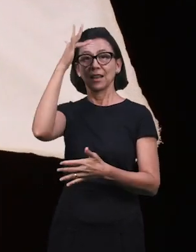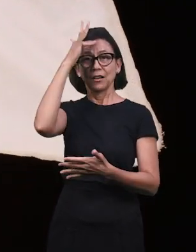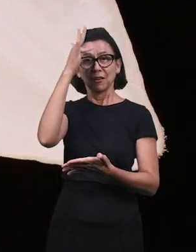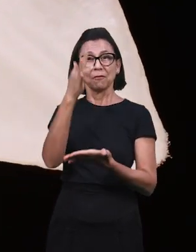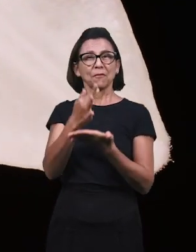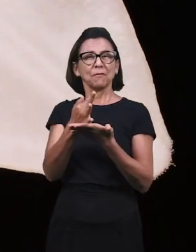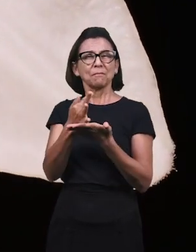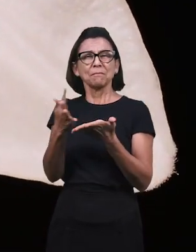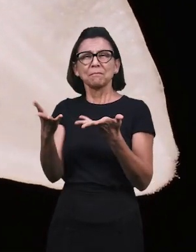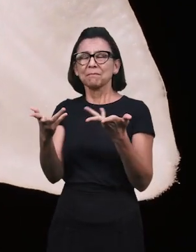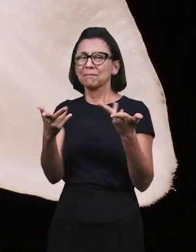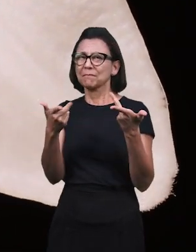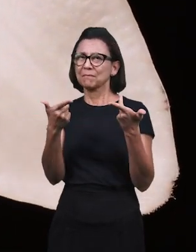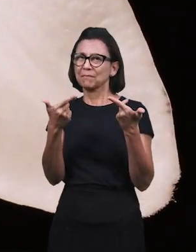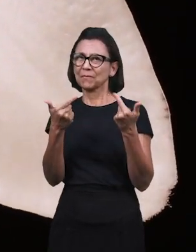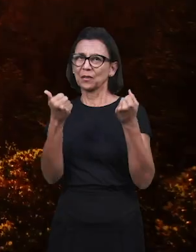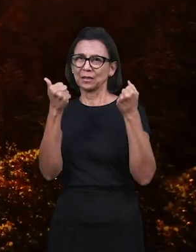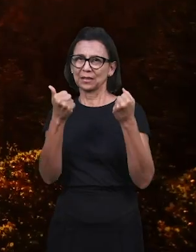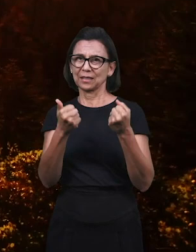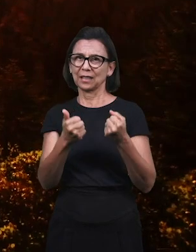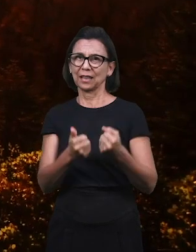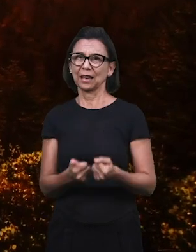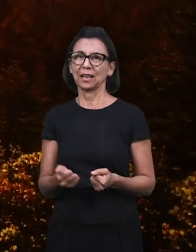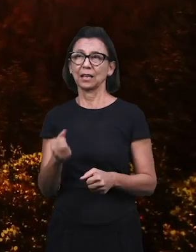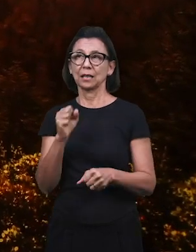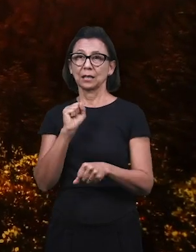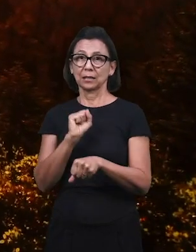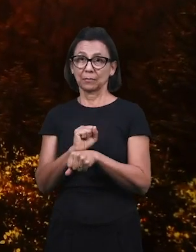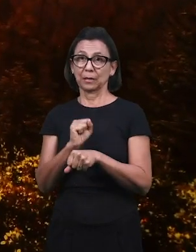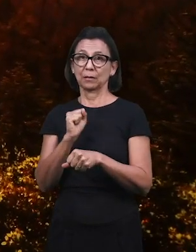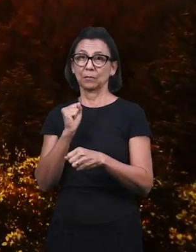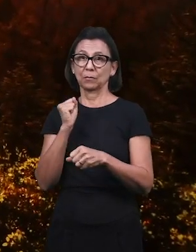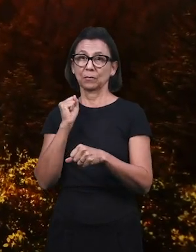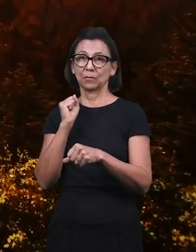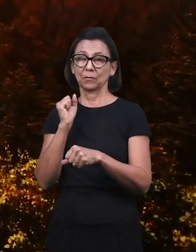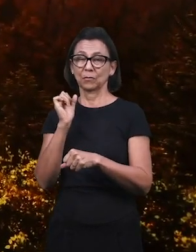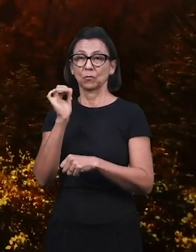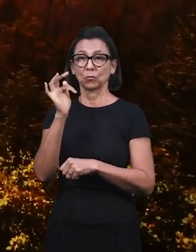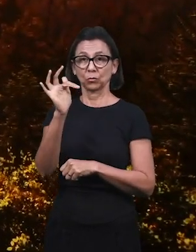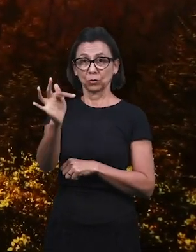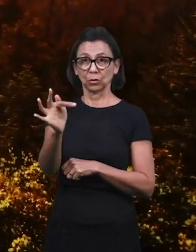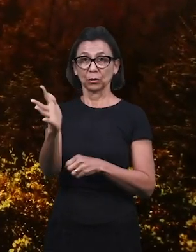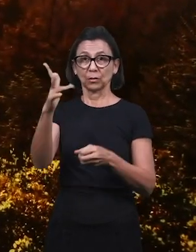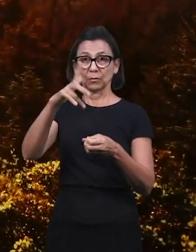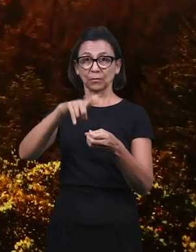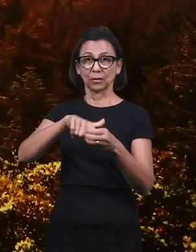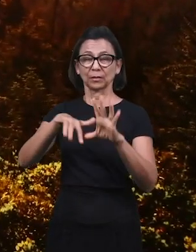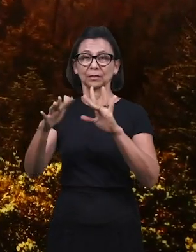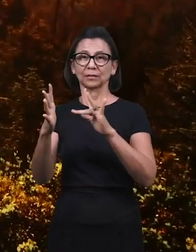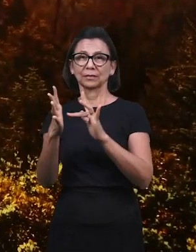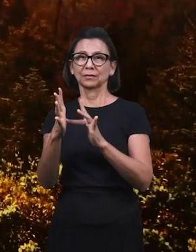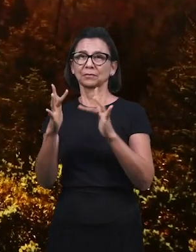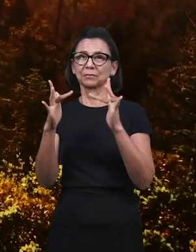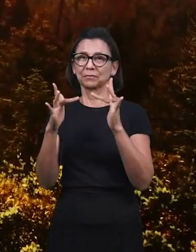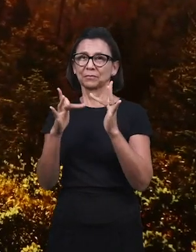doce a fé, a esperança do